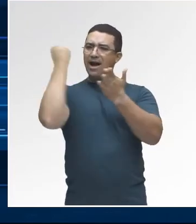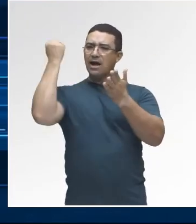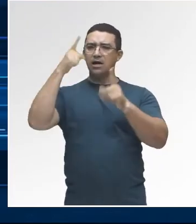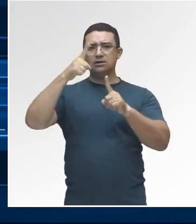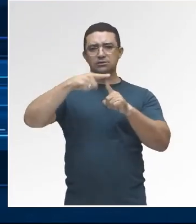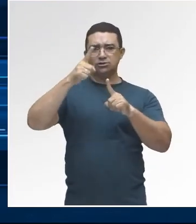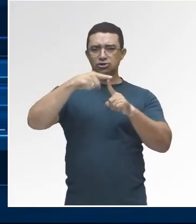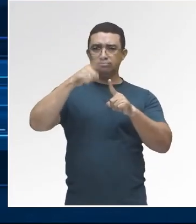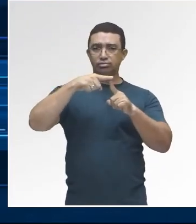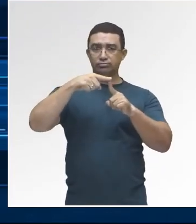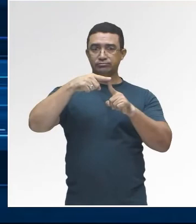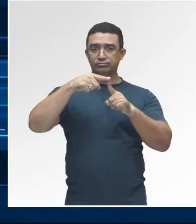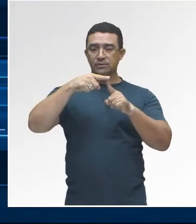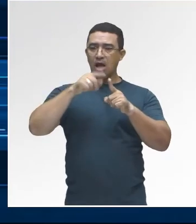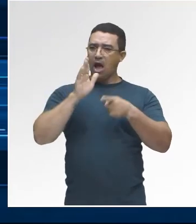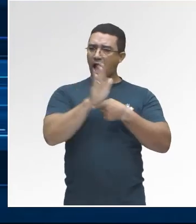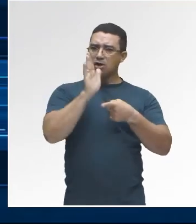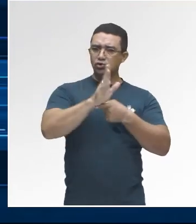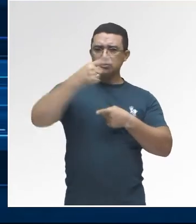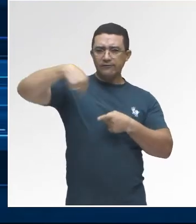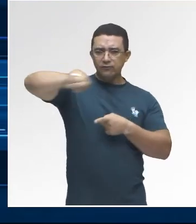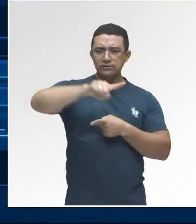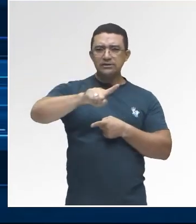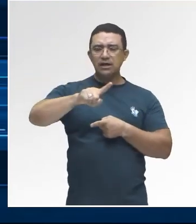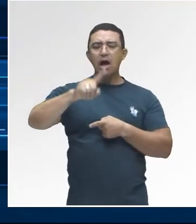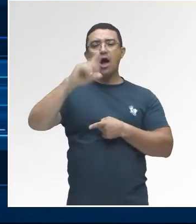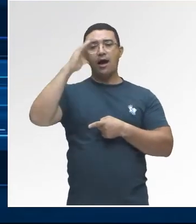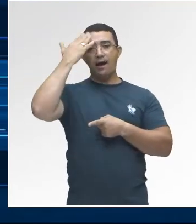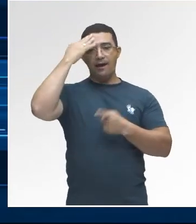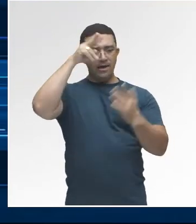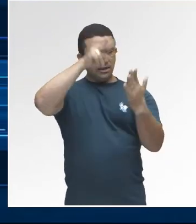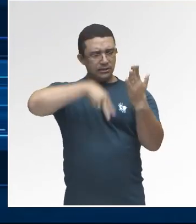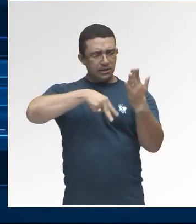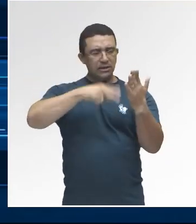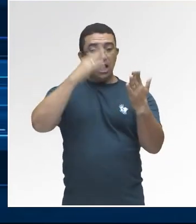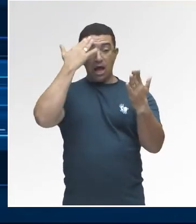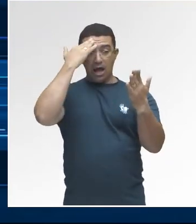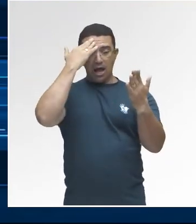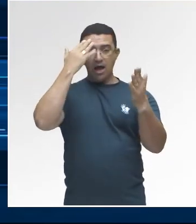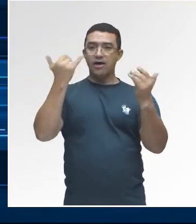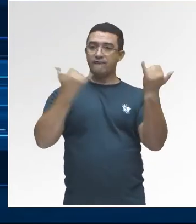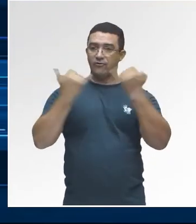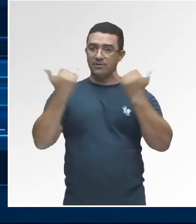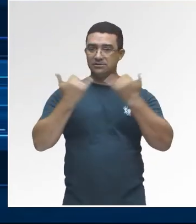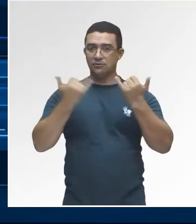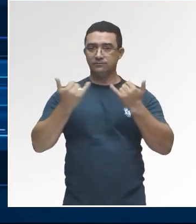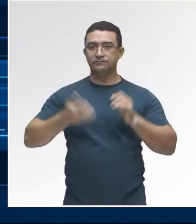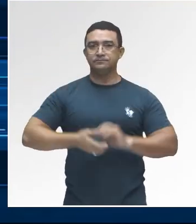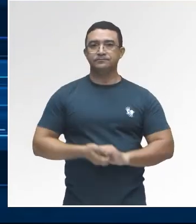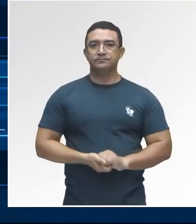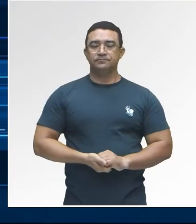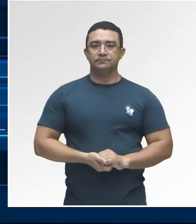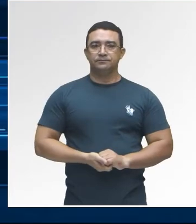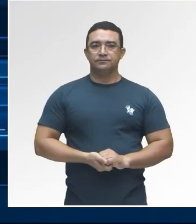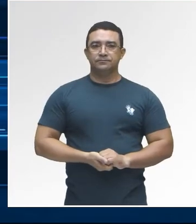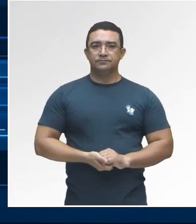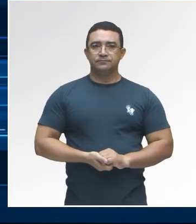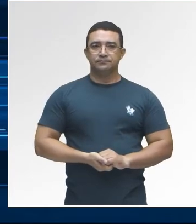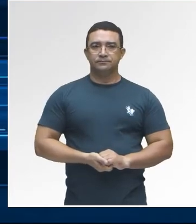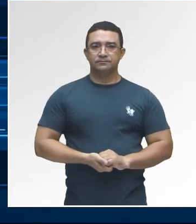que te ajudam a colocar o seu olhar sobre aquela informação, tudo bem? Vamos ver mais um pouquinho também.